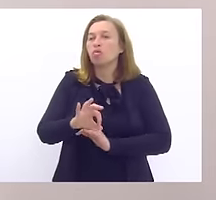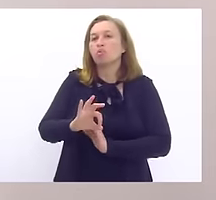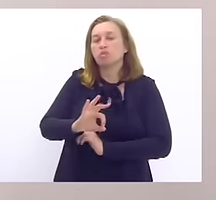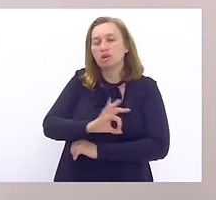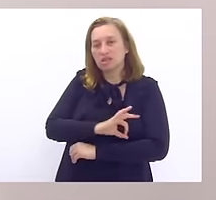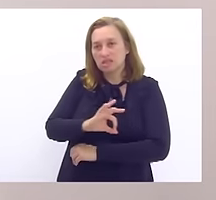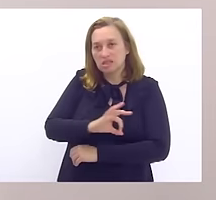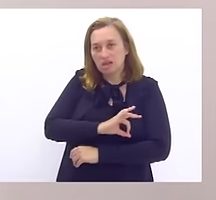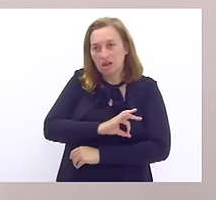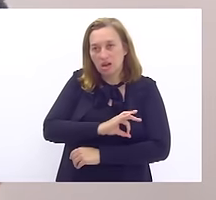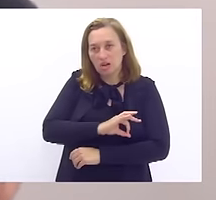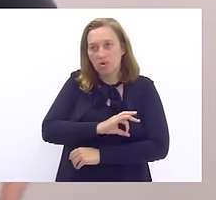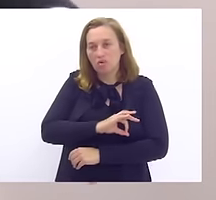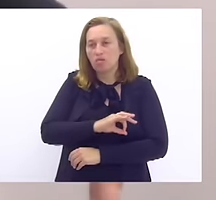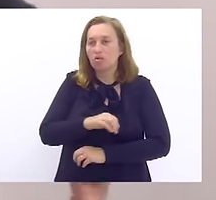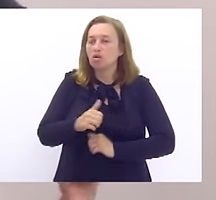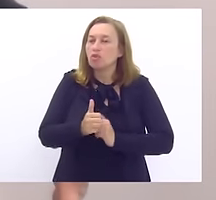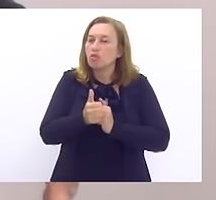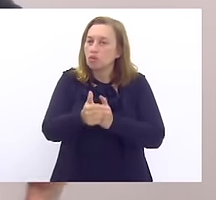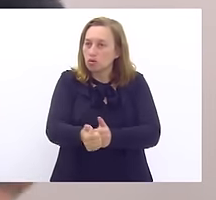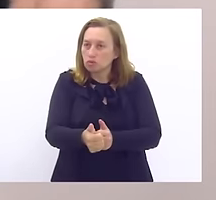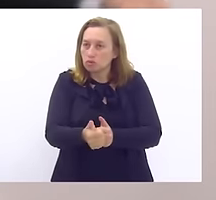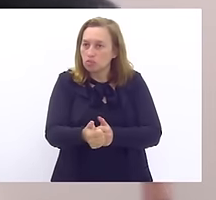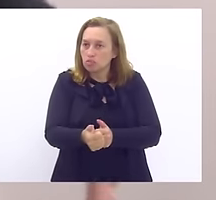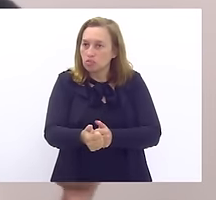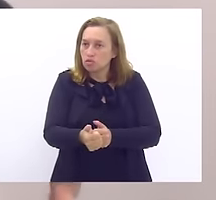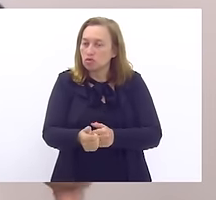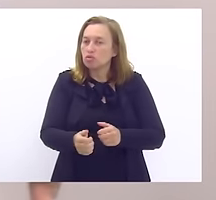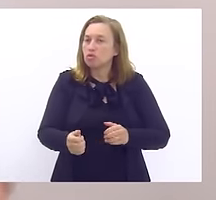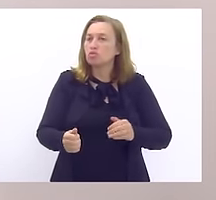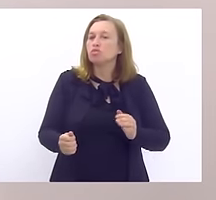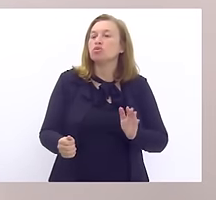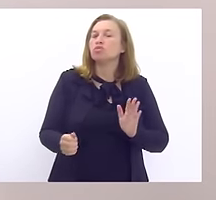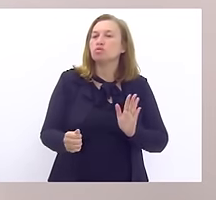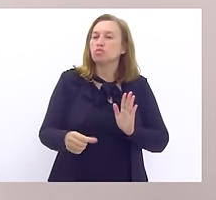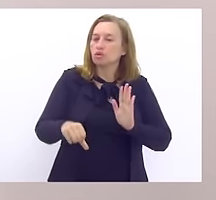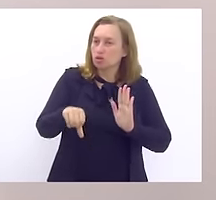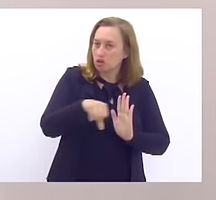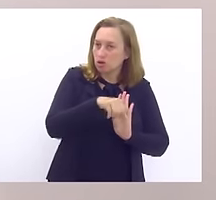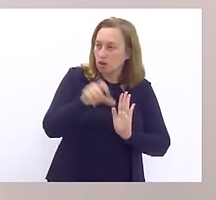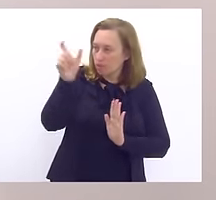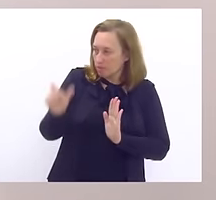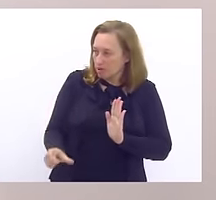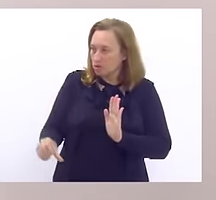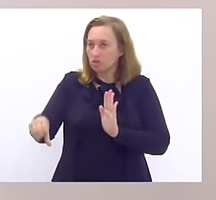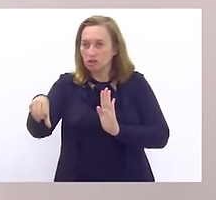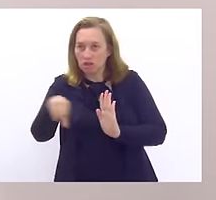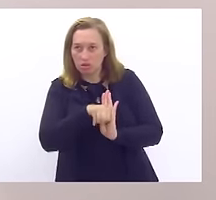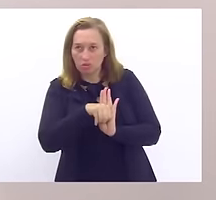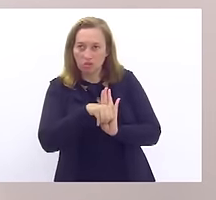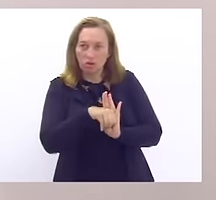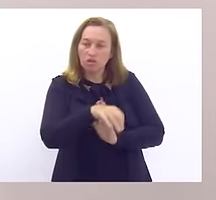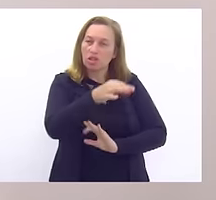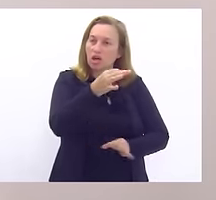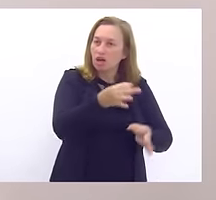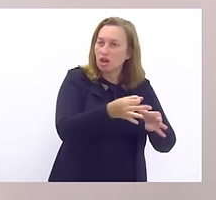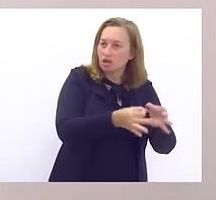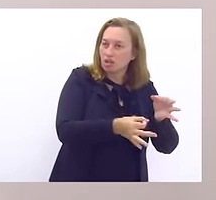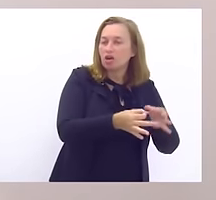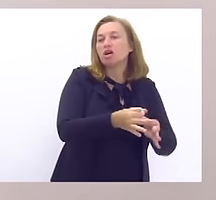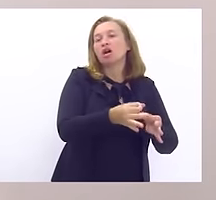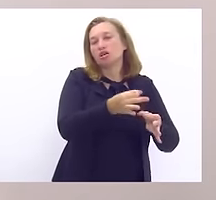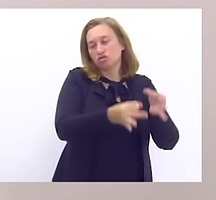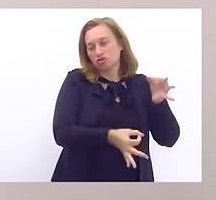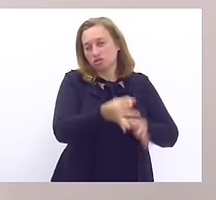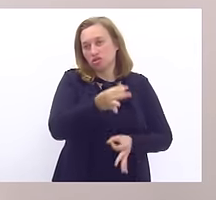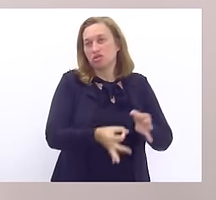militar conduz aquele criminoso aquele suspeito do crime a polícia judiciária polícia judiciária faz o registro que deve